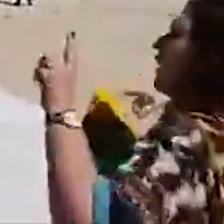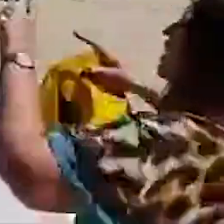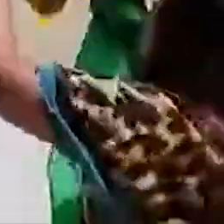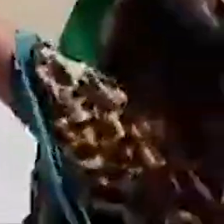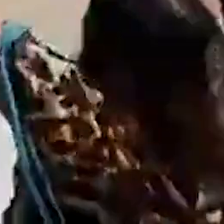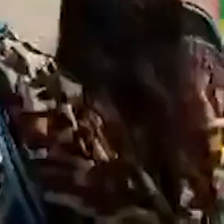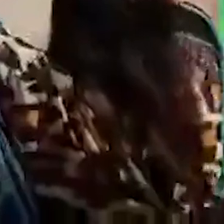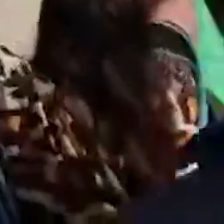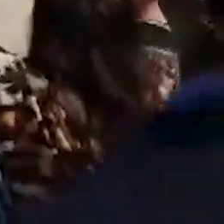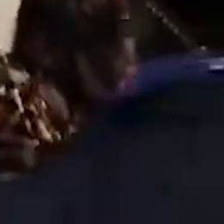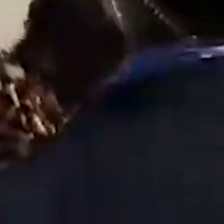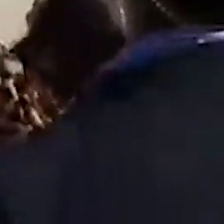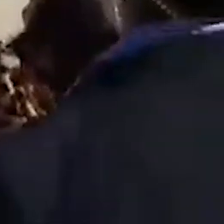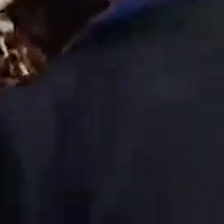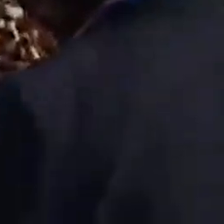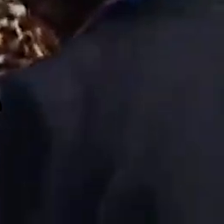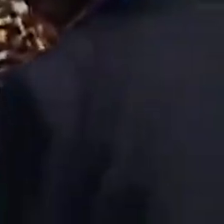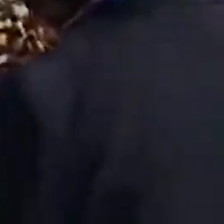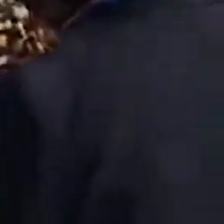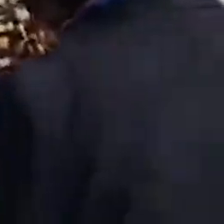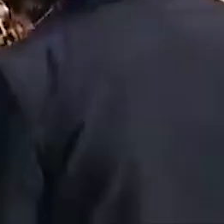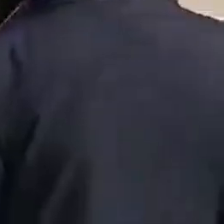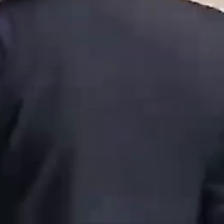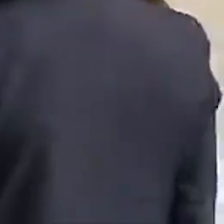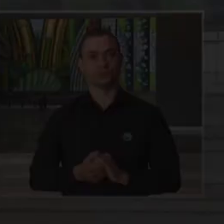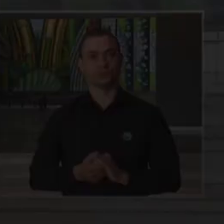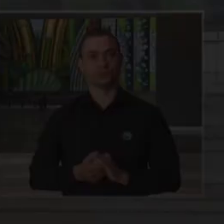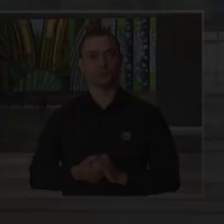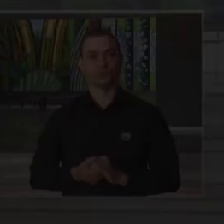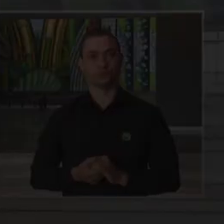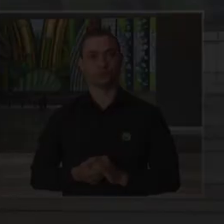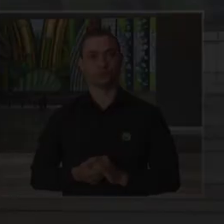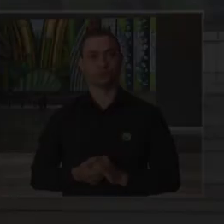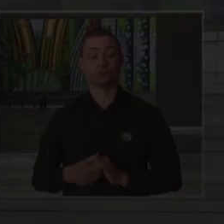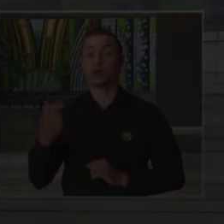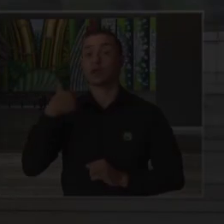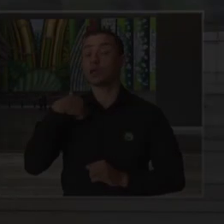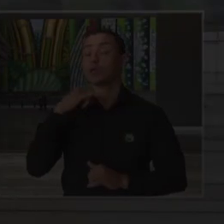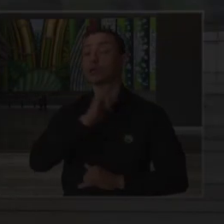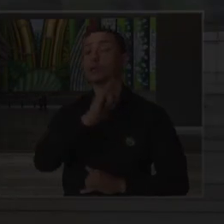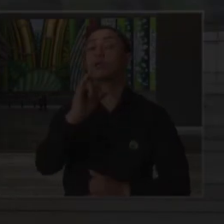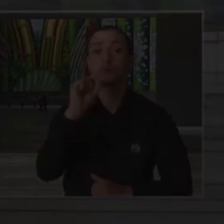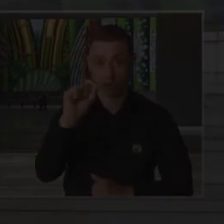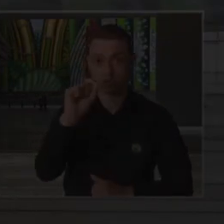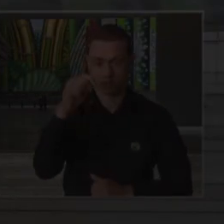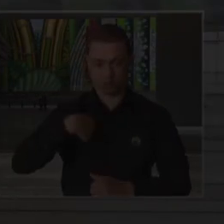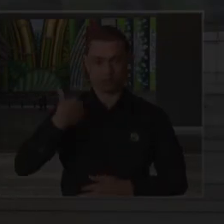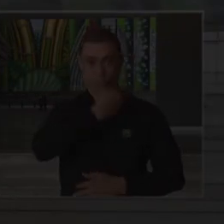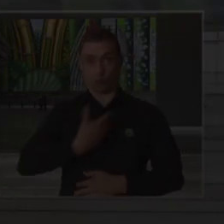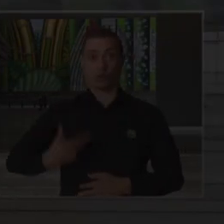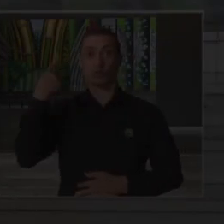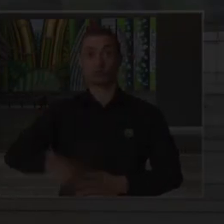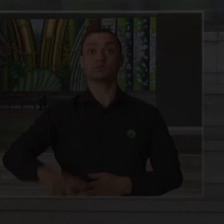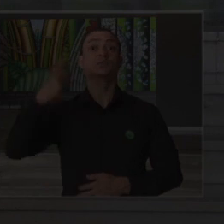repudiado también por el gobernador de San Pablo, João Doria. Yo quería registrar aquí, como gobernador del estado